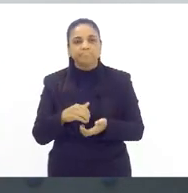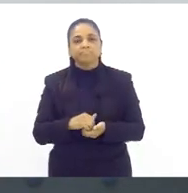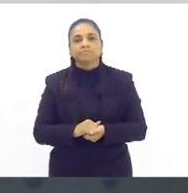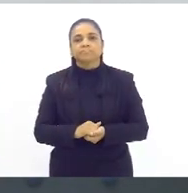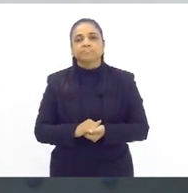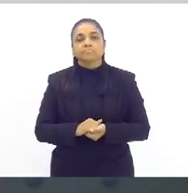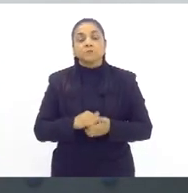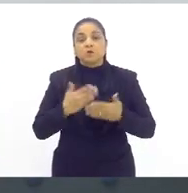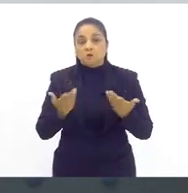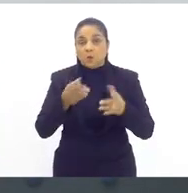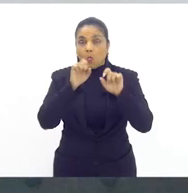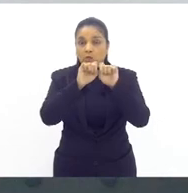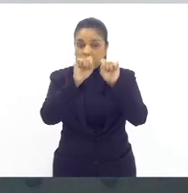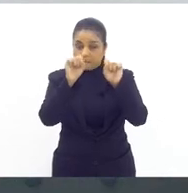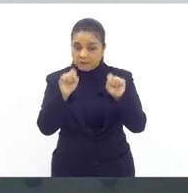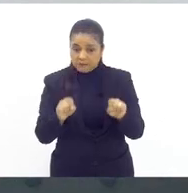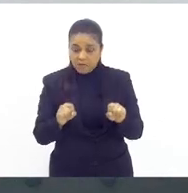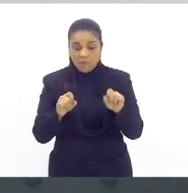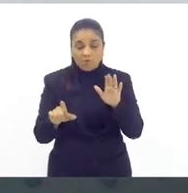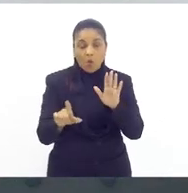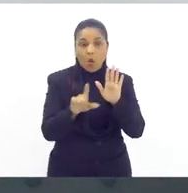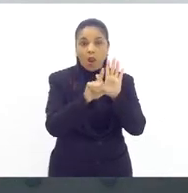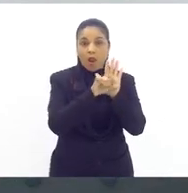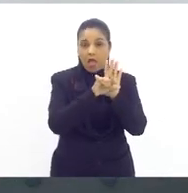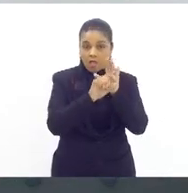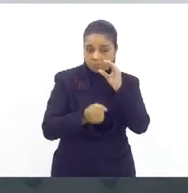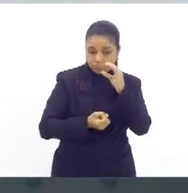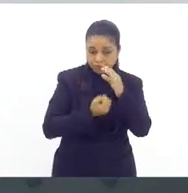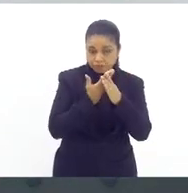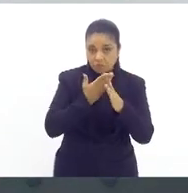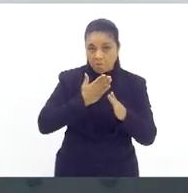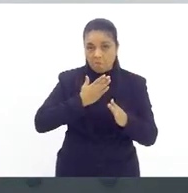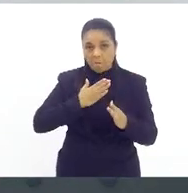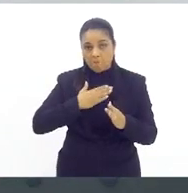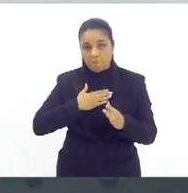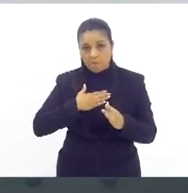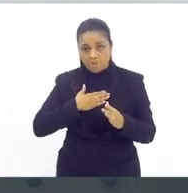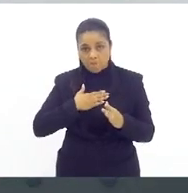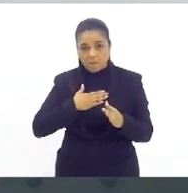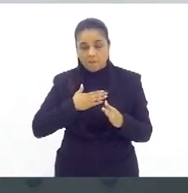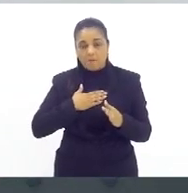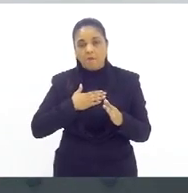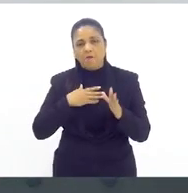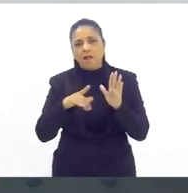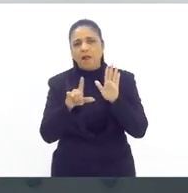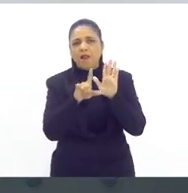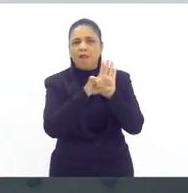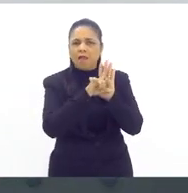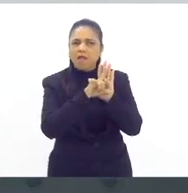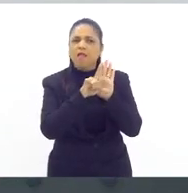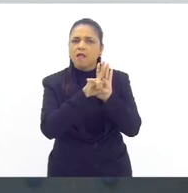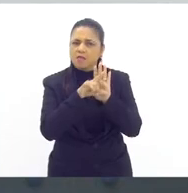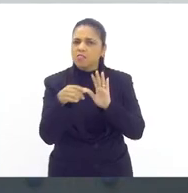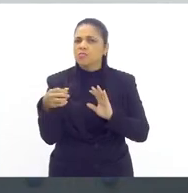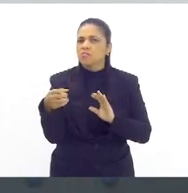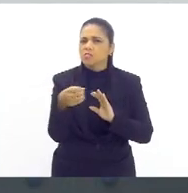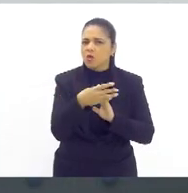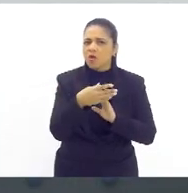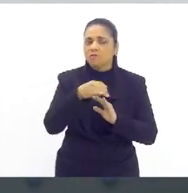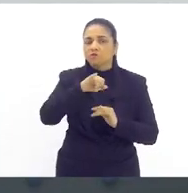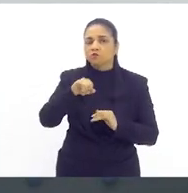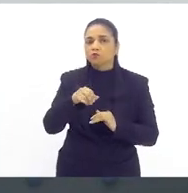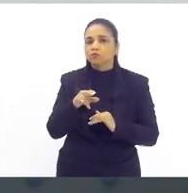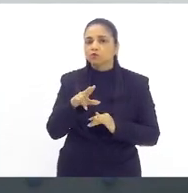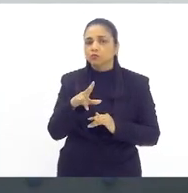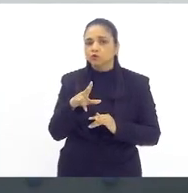esse sistema foi fruto de uma lei que eu trouxe aqui né uma lei relativamente nova que é de julho